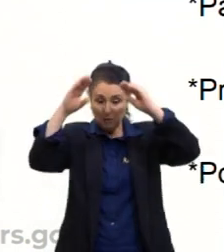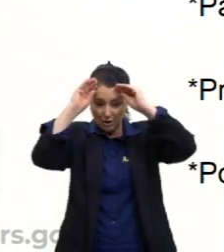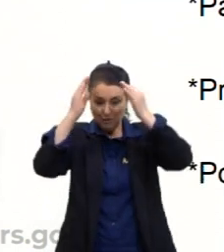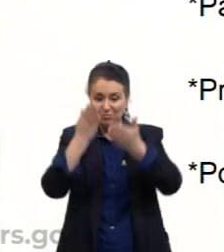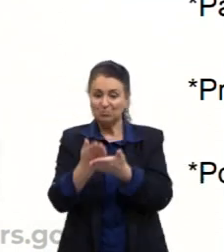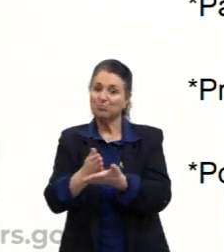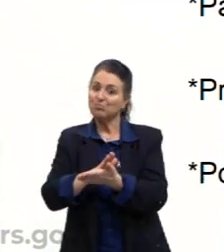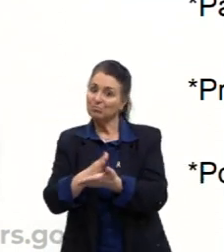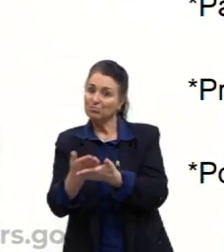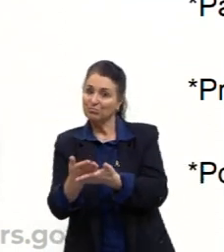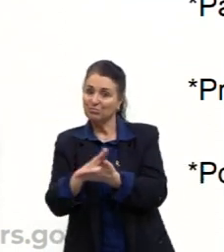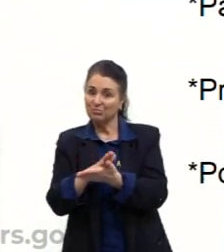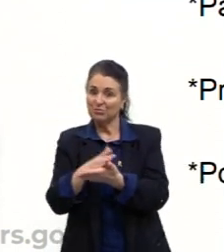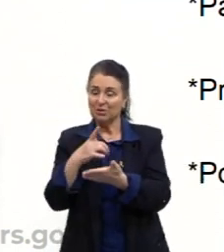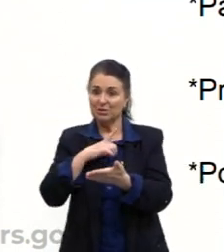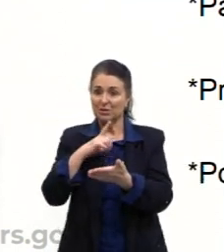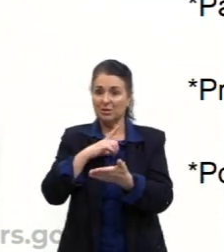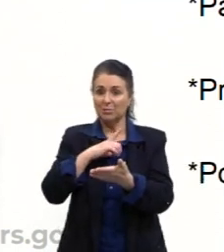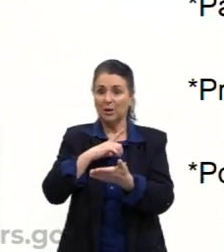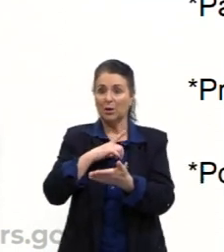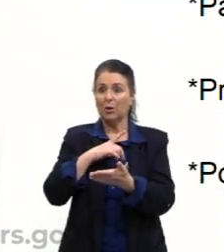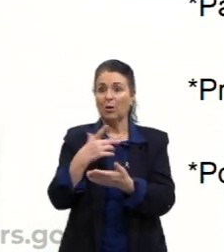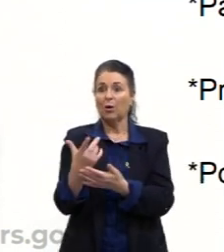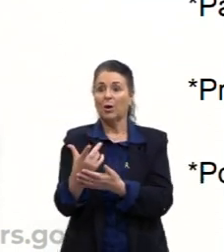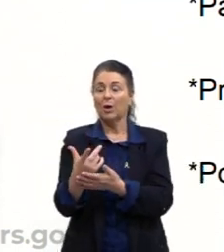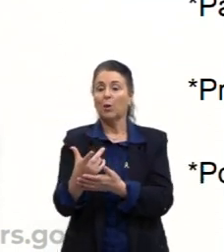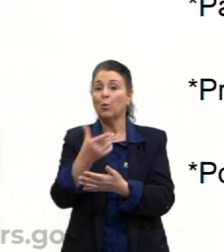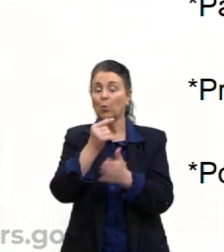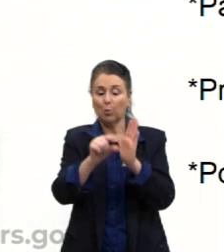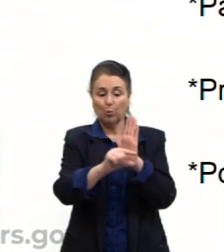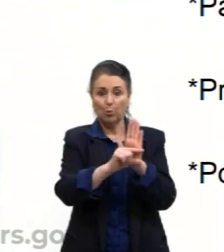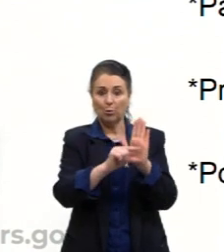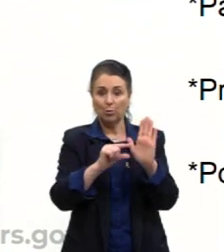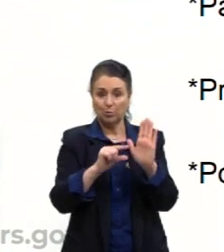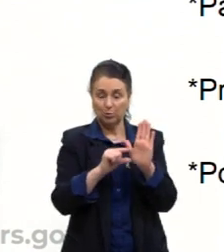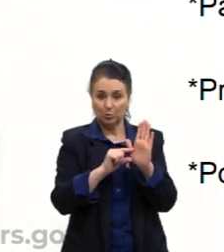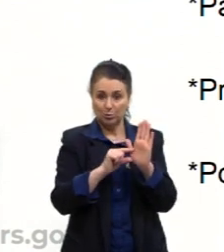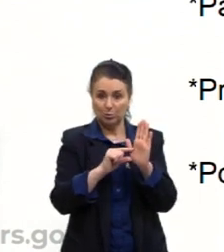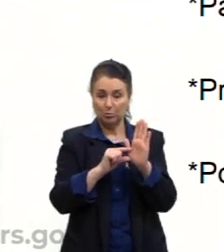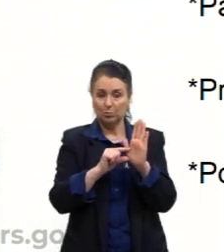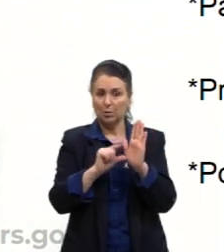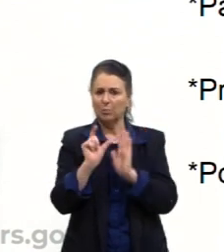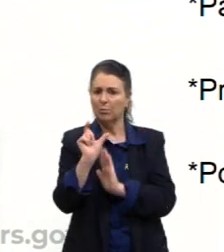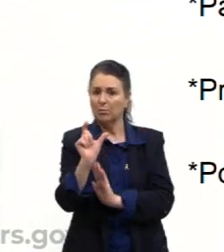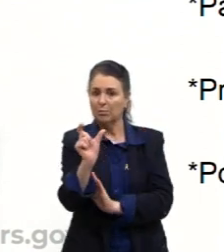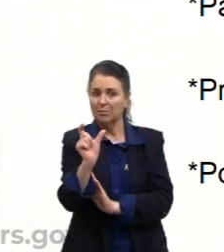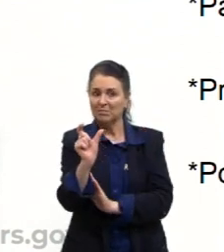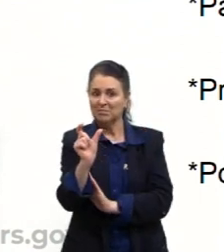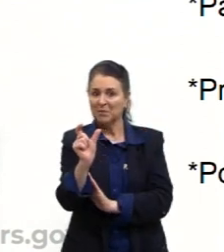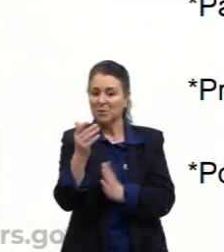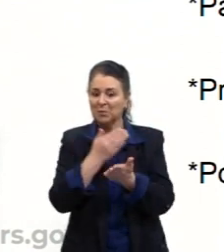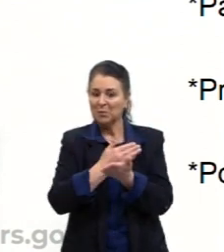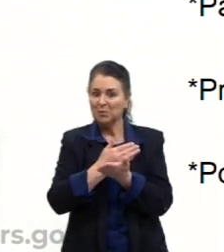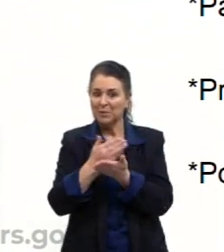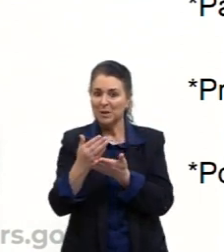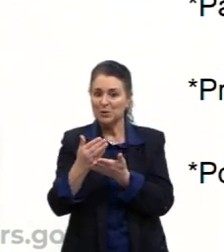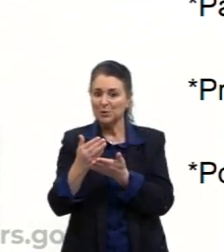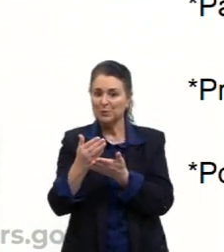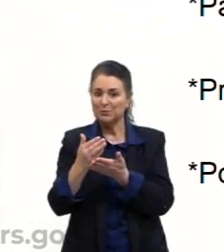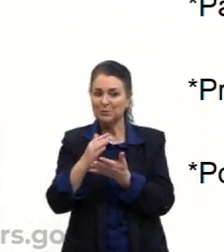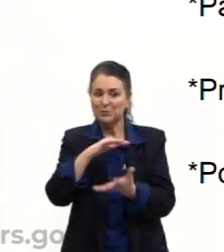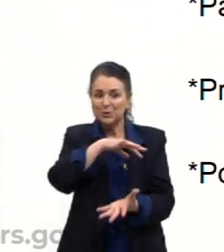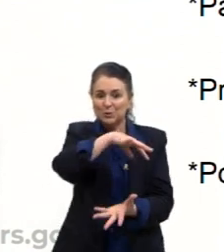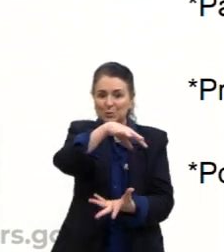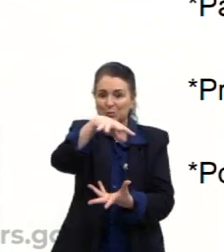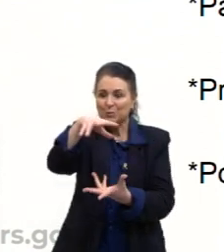Olha que para os dor a palavra é a senha de entrada no mundo do humano talvez importante